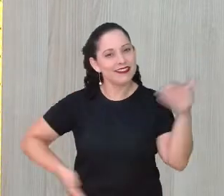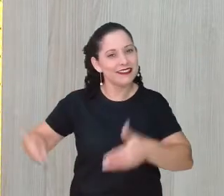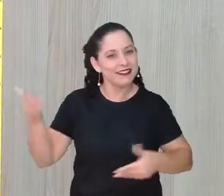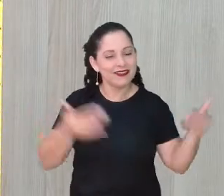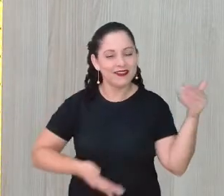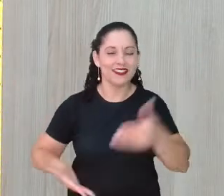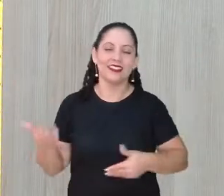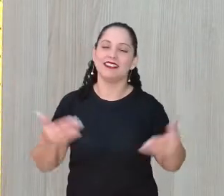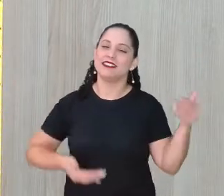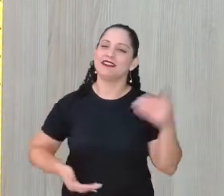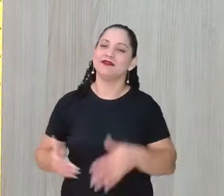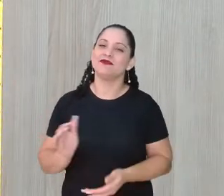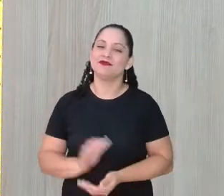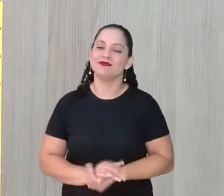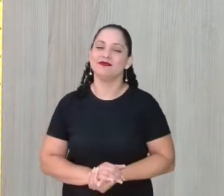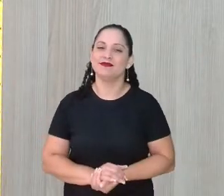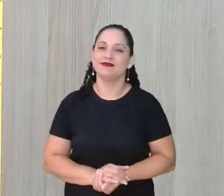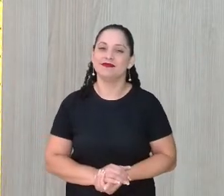daí